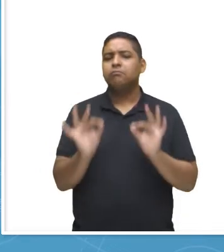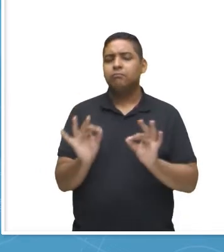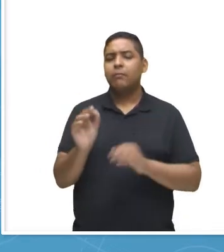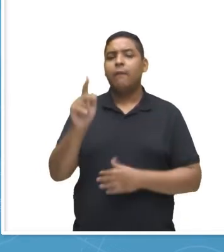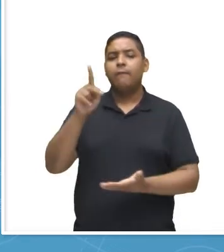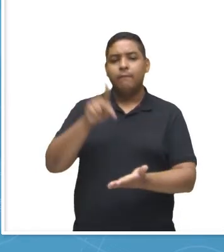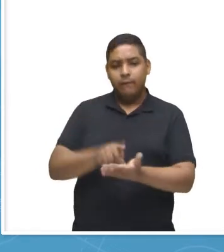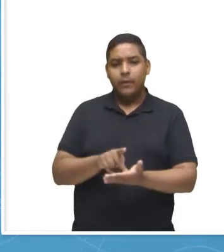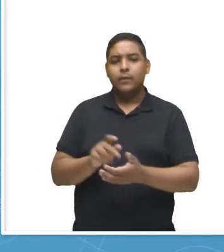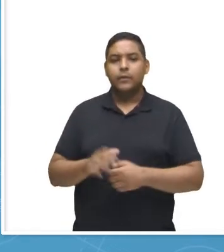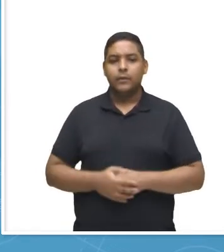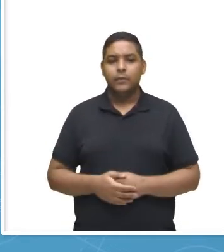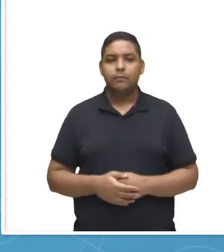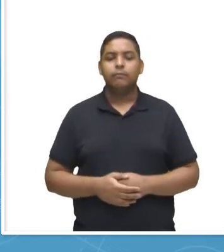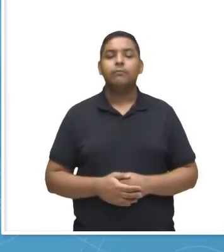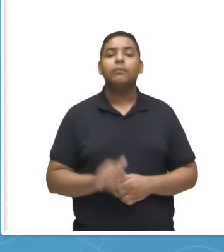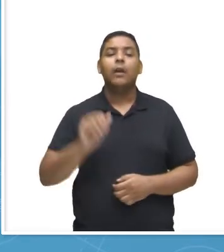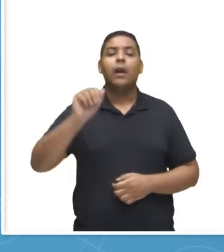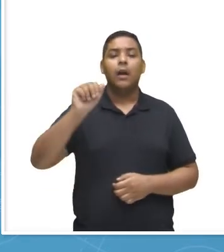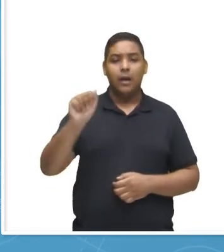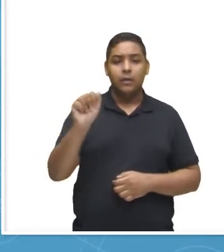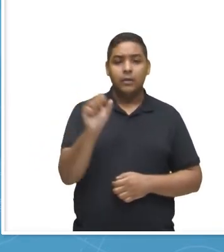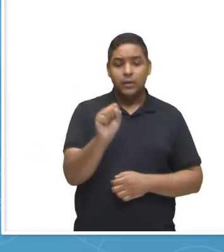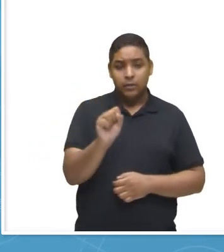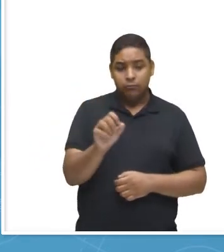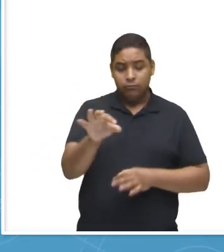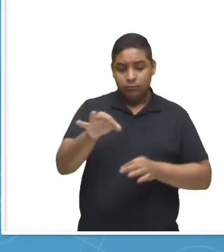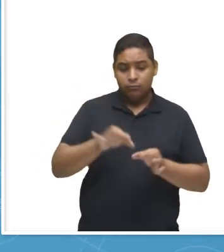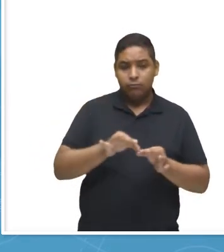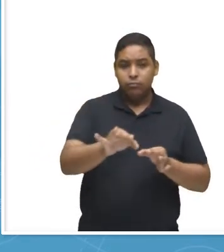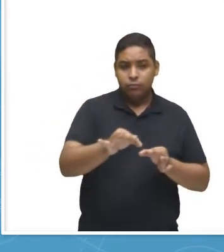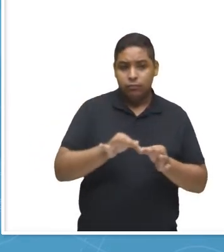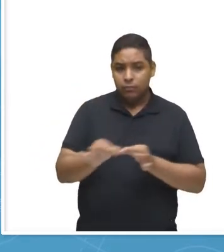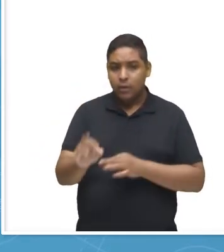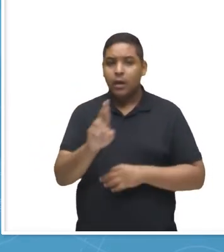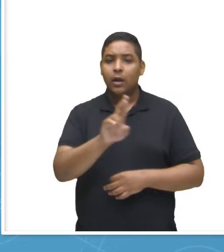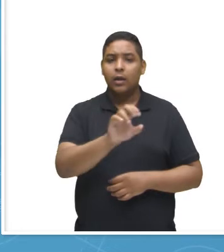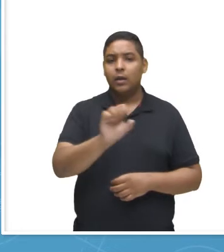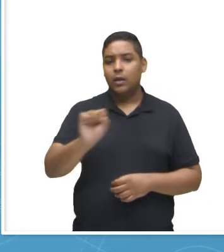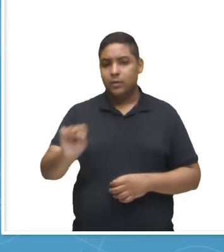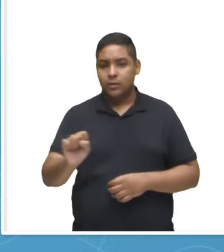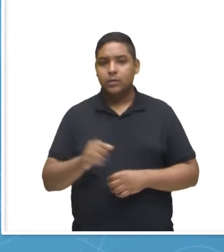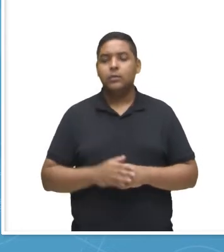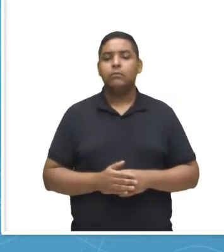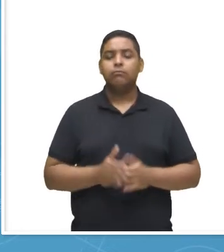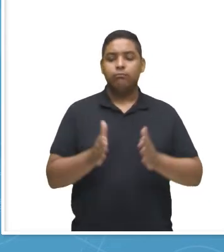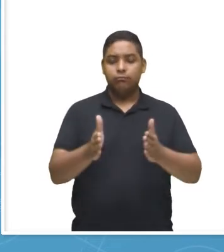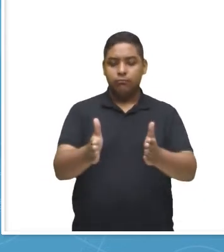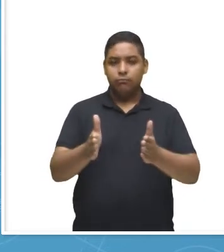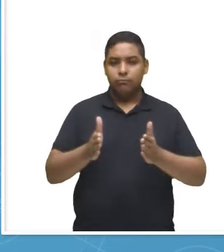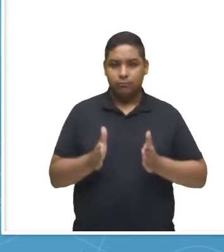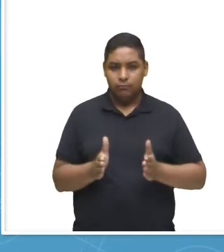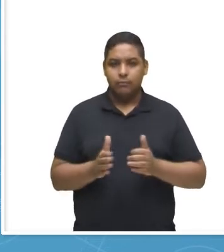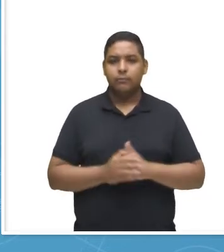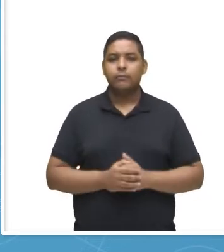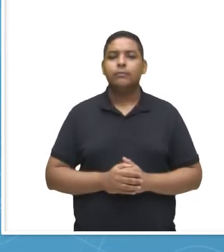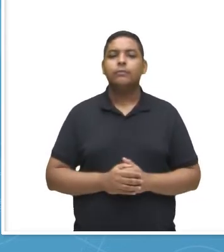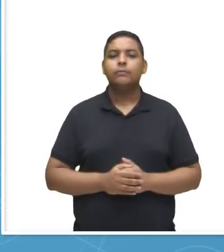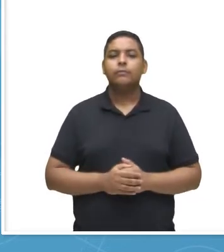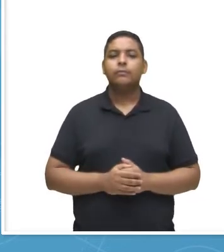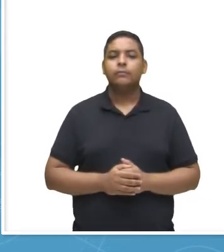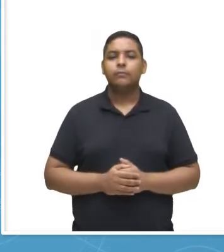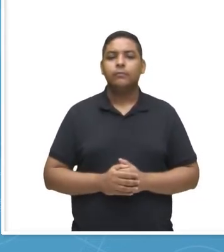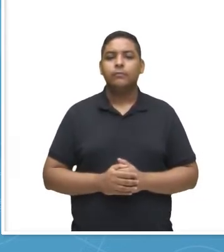duas retas RS são paralelas, então existe pelo menos um ponto em comum entre elas. Se duas retas RS